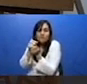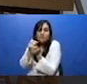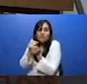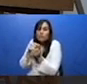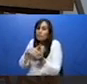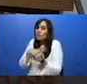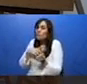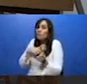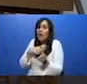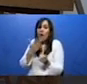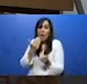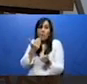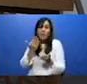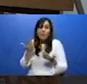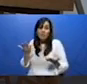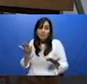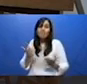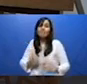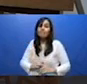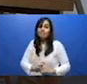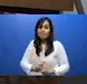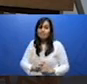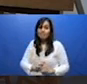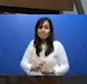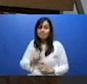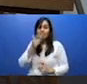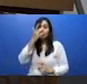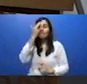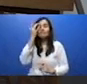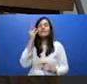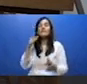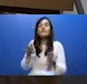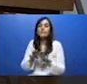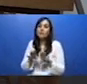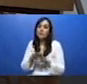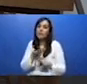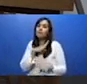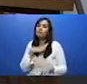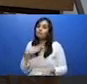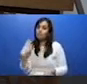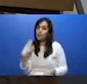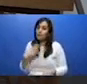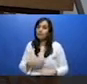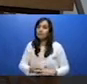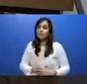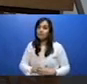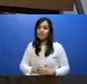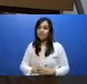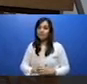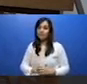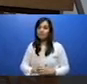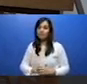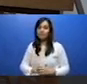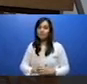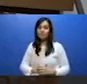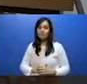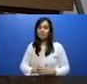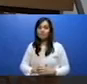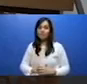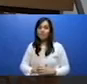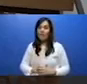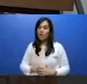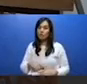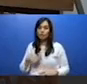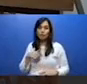lá para o animal comer, ele não tem o alimento, o que acontece? Ele morre, tá? E sem